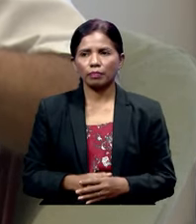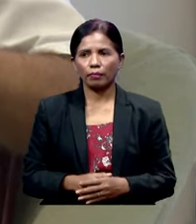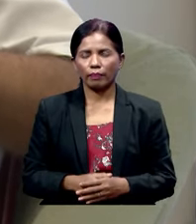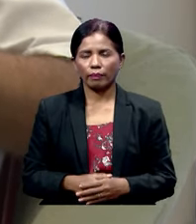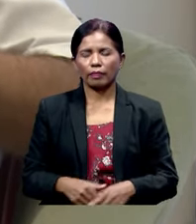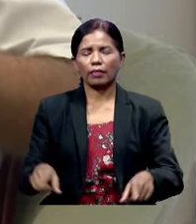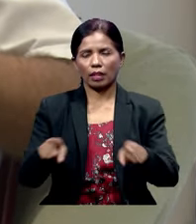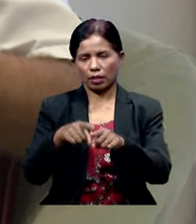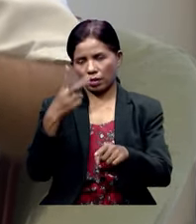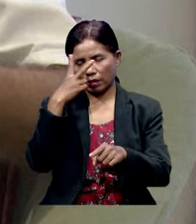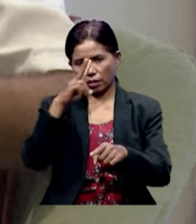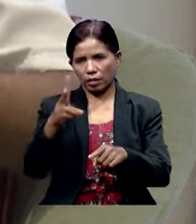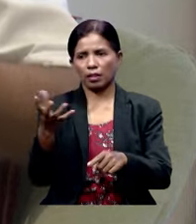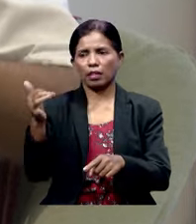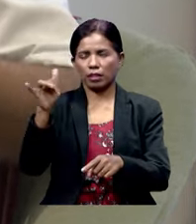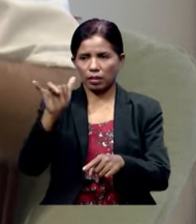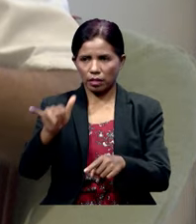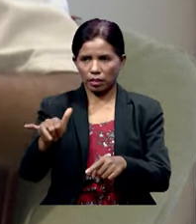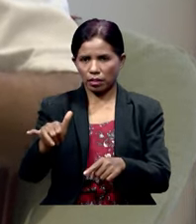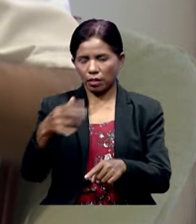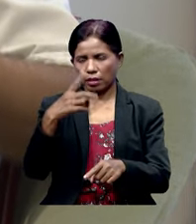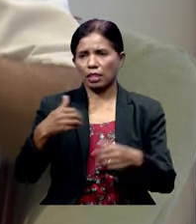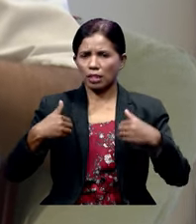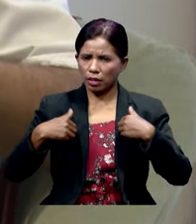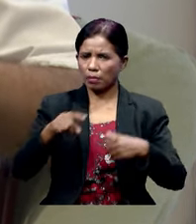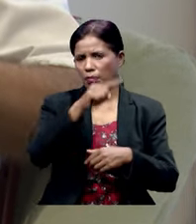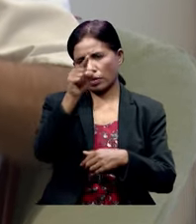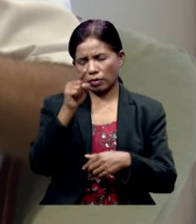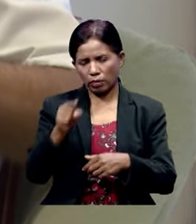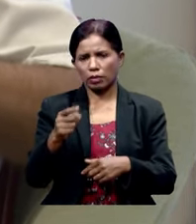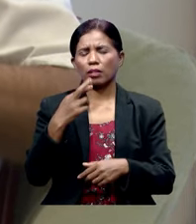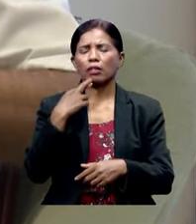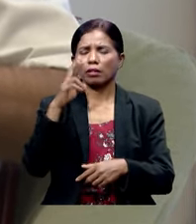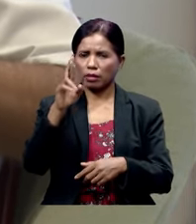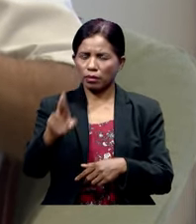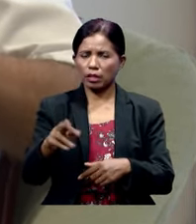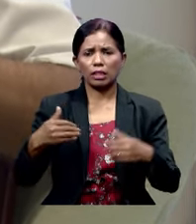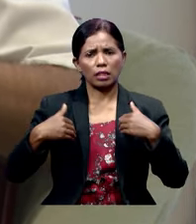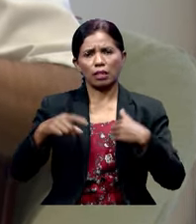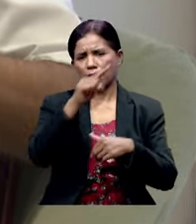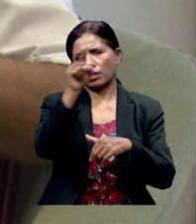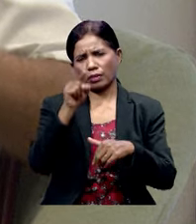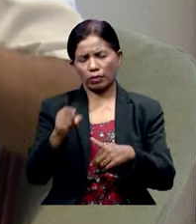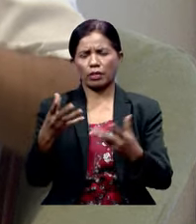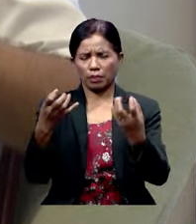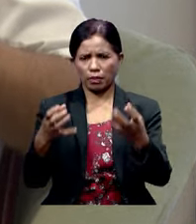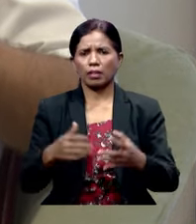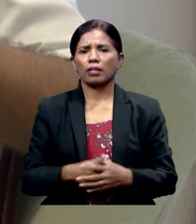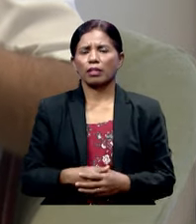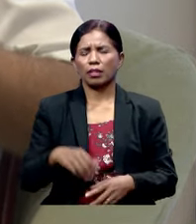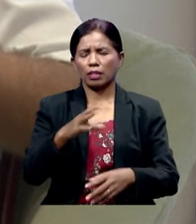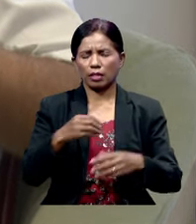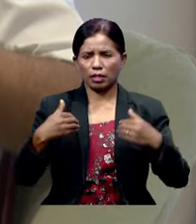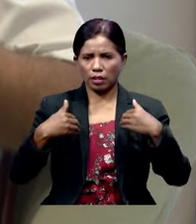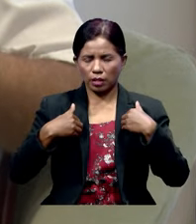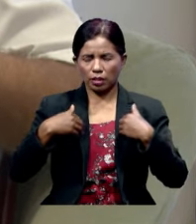eu mostrei a eles através de perguntas respostas eles me fizeram muitas perguntas que na própria filosofia